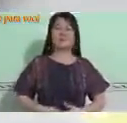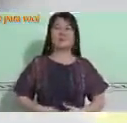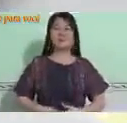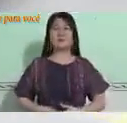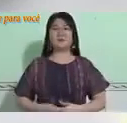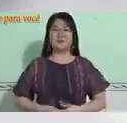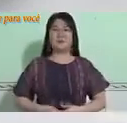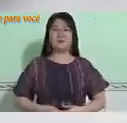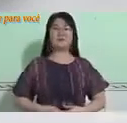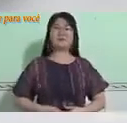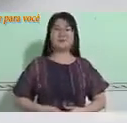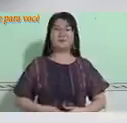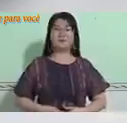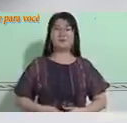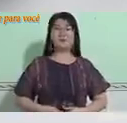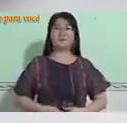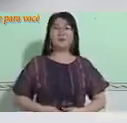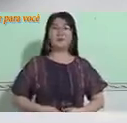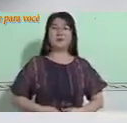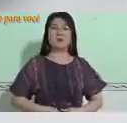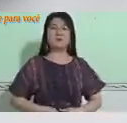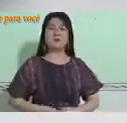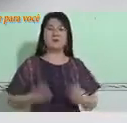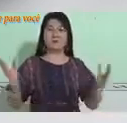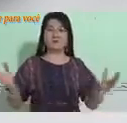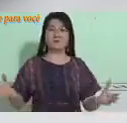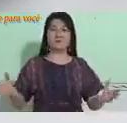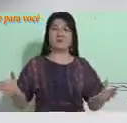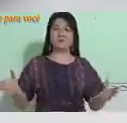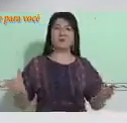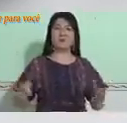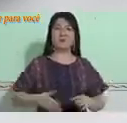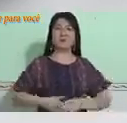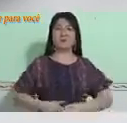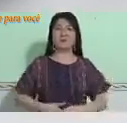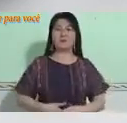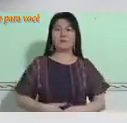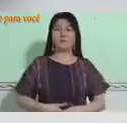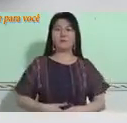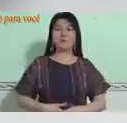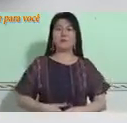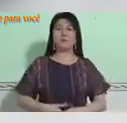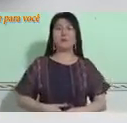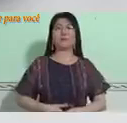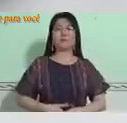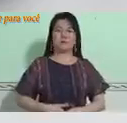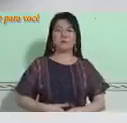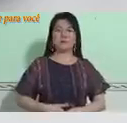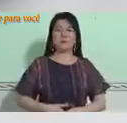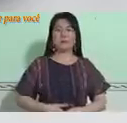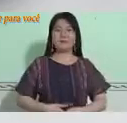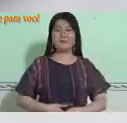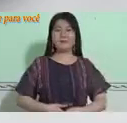As frutas orgânicas que podem ser compradas nas feiras ou que são devidamente identificadas nas embalagens nos